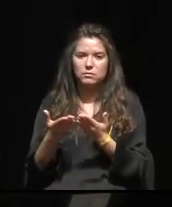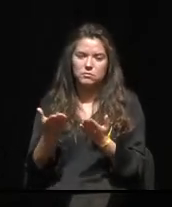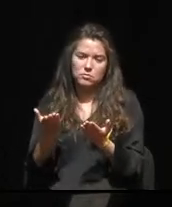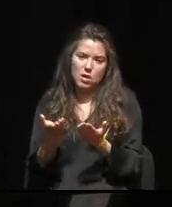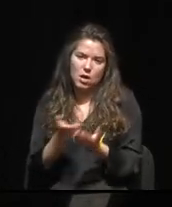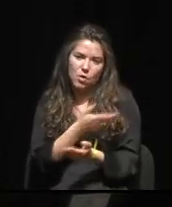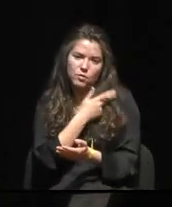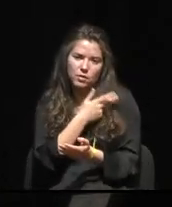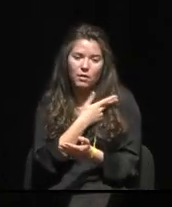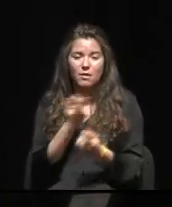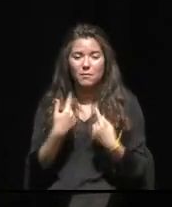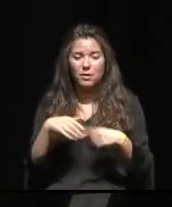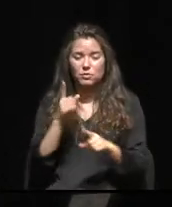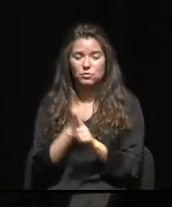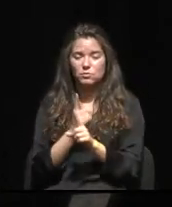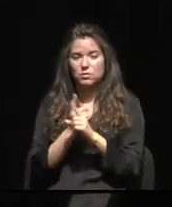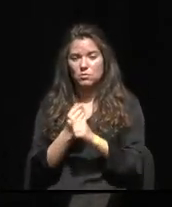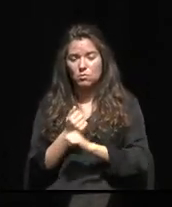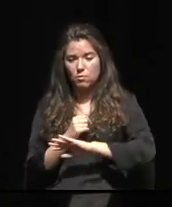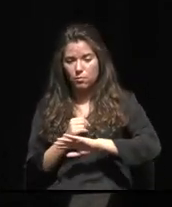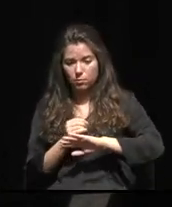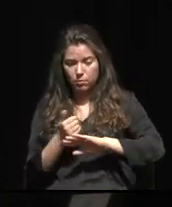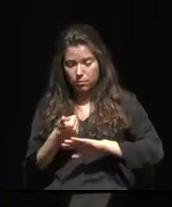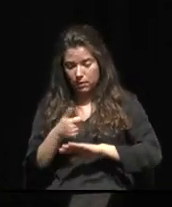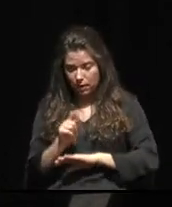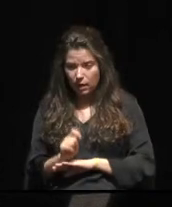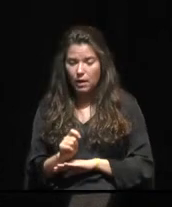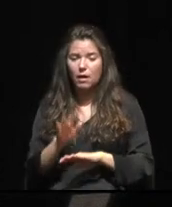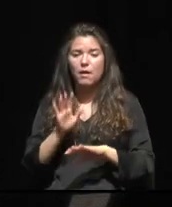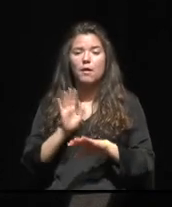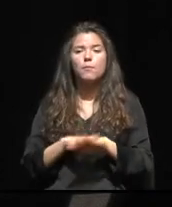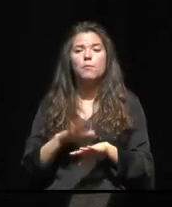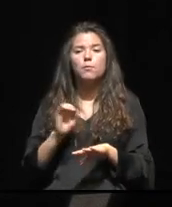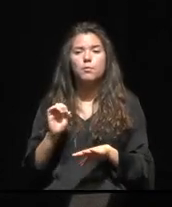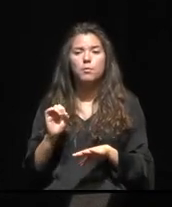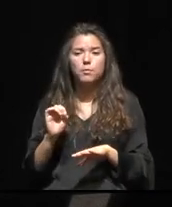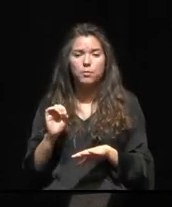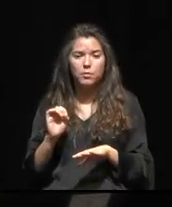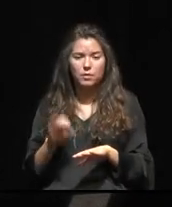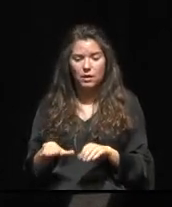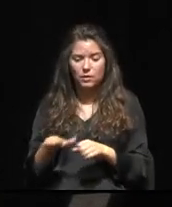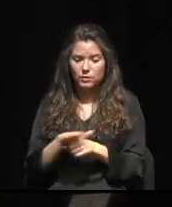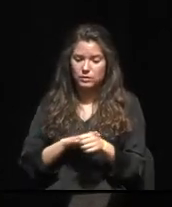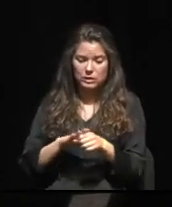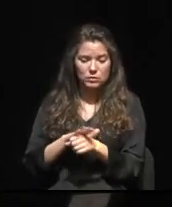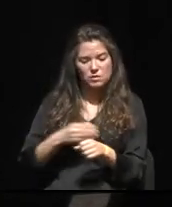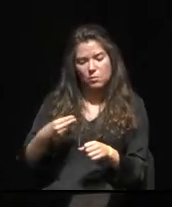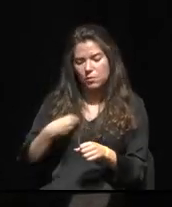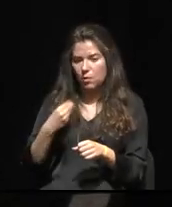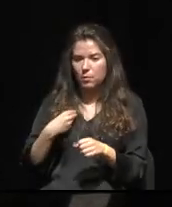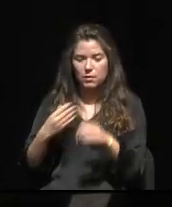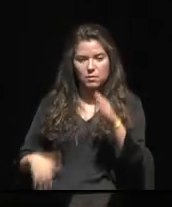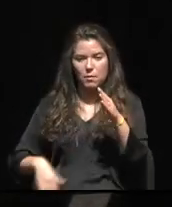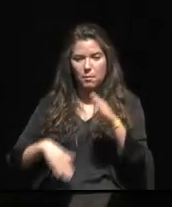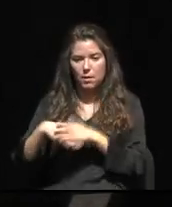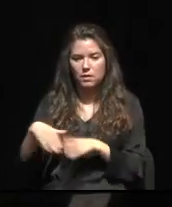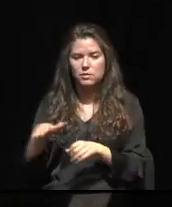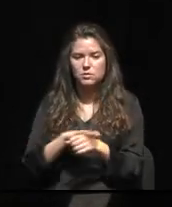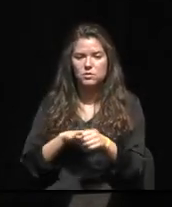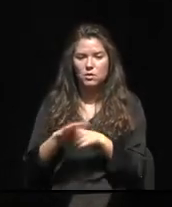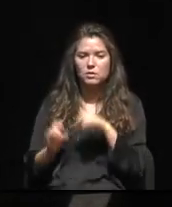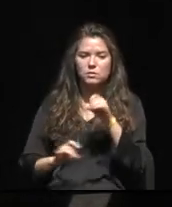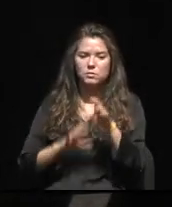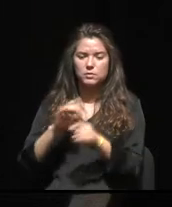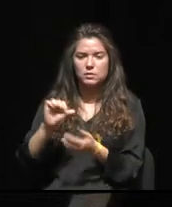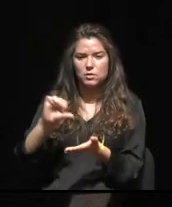pena que o mesmo bloco de esquerda a propósito de um dos casos mais preocupantes o caso que se passou